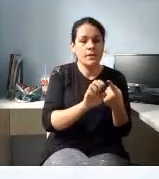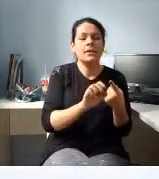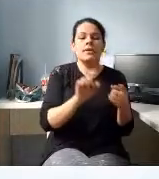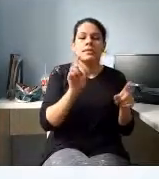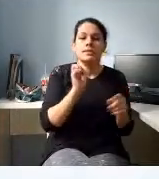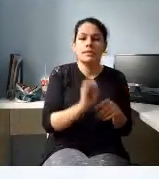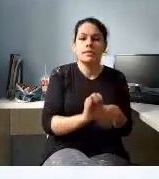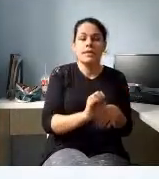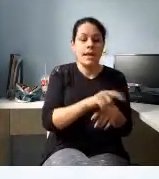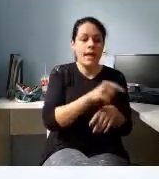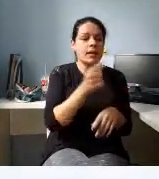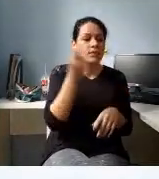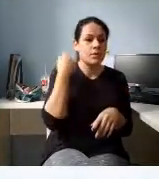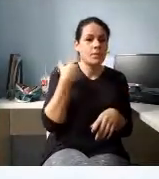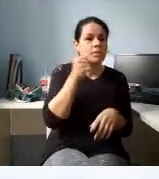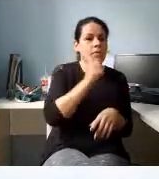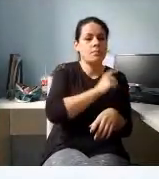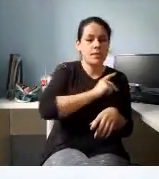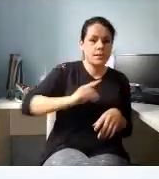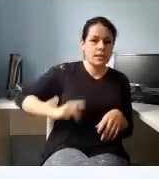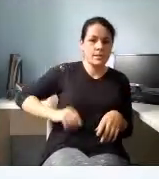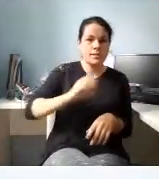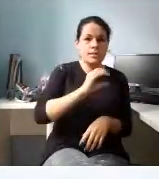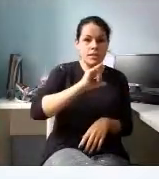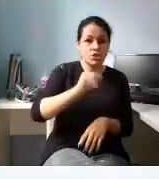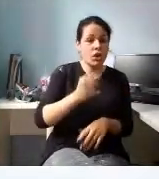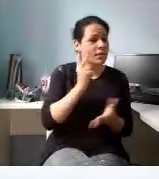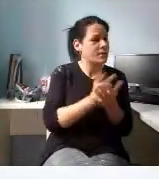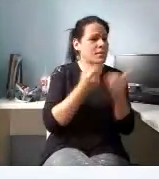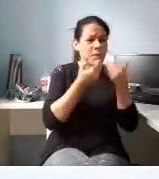CCJ e durante o seu mandato, ela sempre esteve aberta ao diálogo.